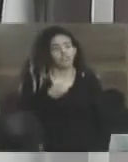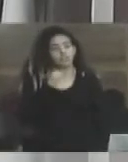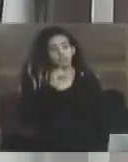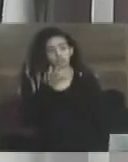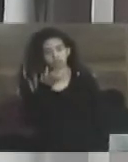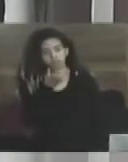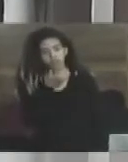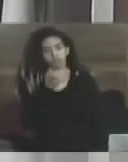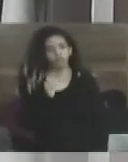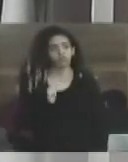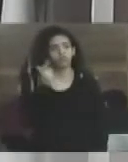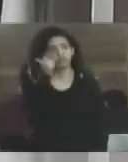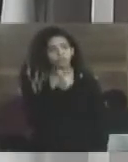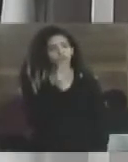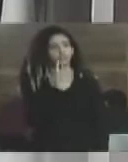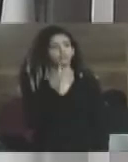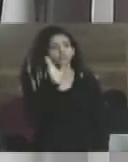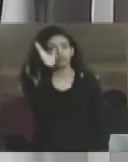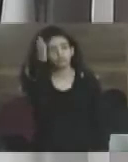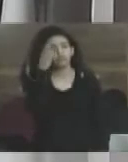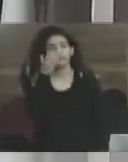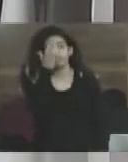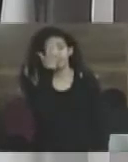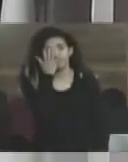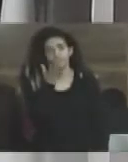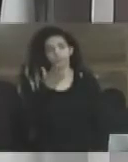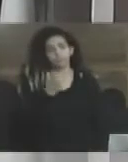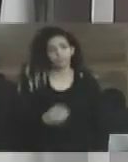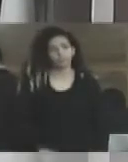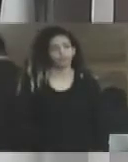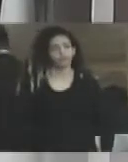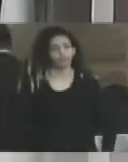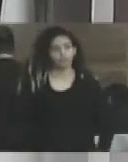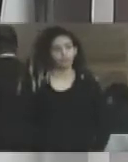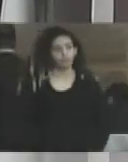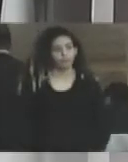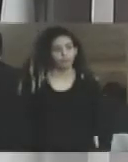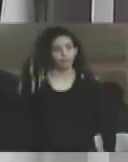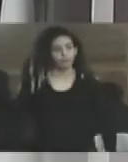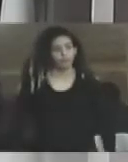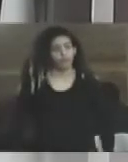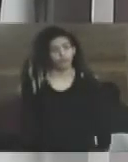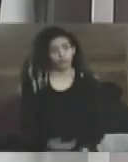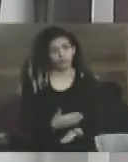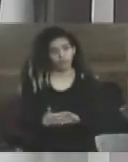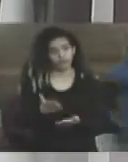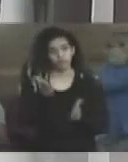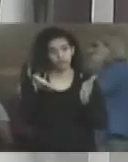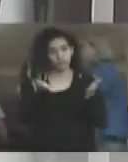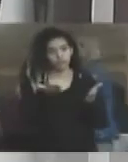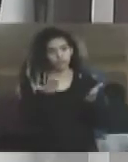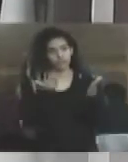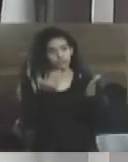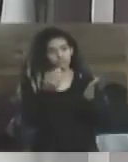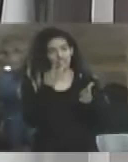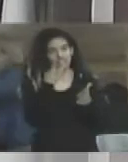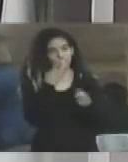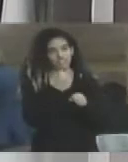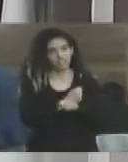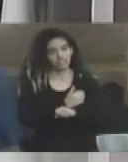se quiser, consegue resolver isso fácil. Como eu falei na última, volto a repetir. Começando agora, daqui a 3 anos, a população vai estar